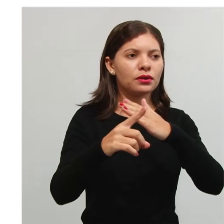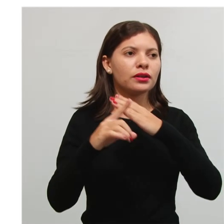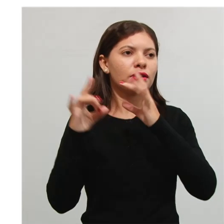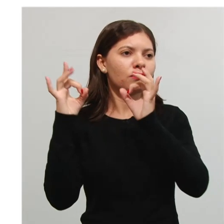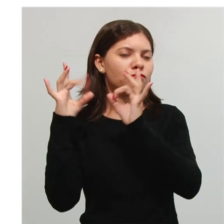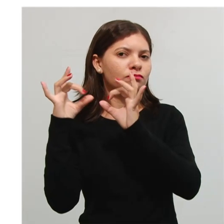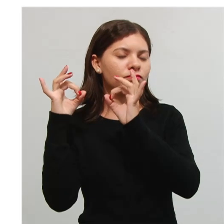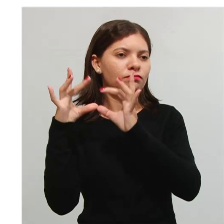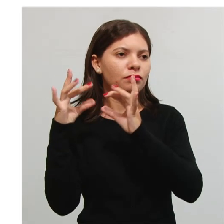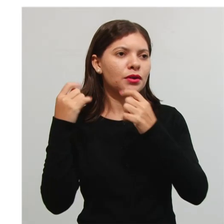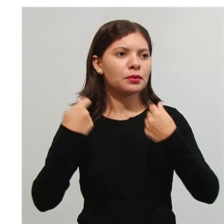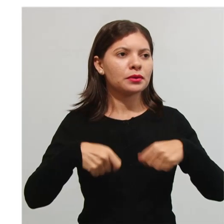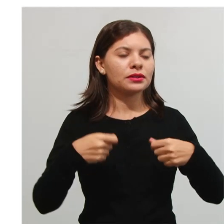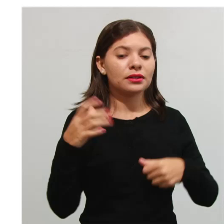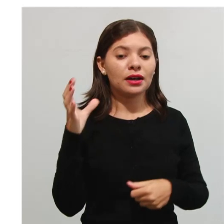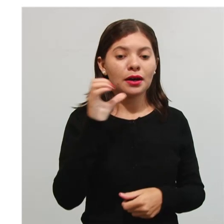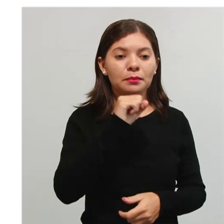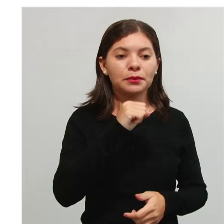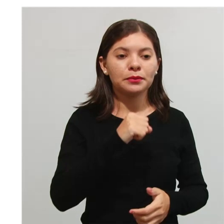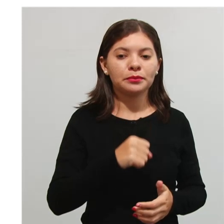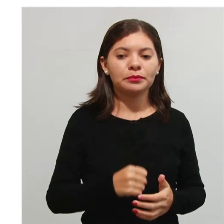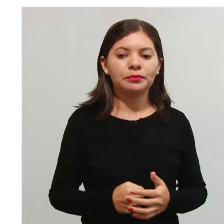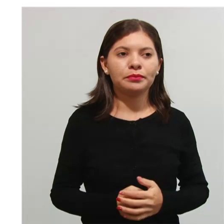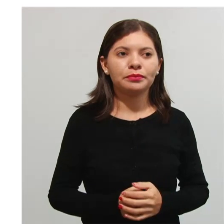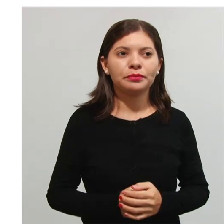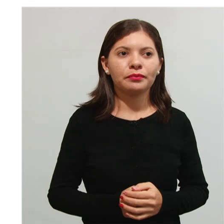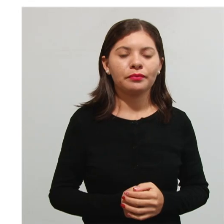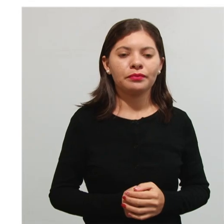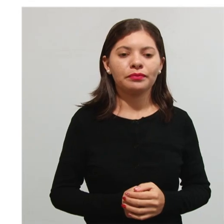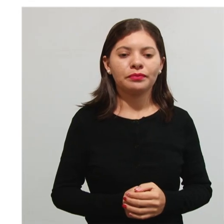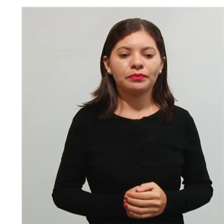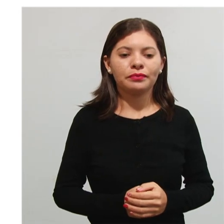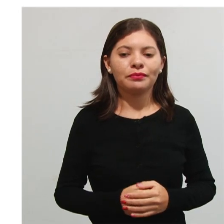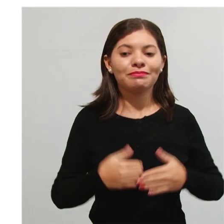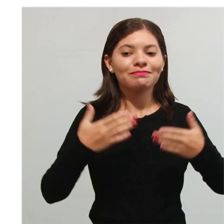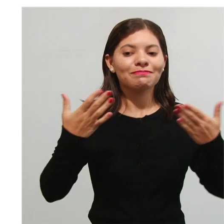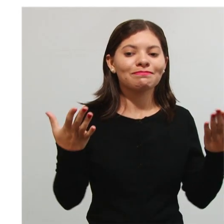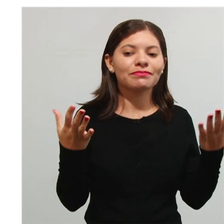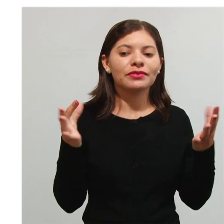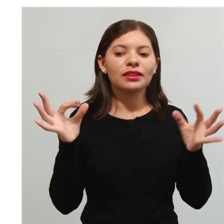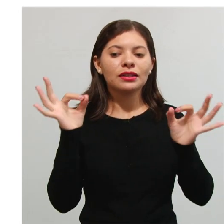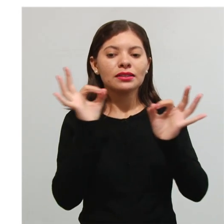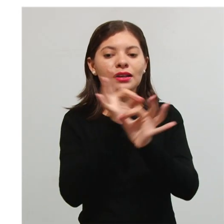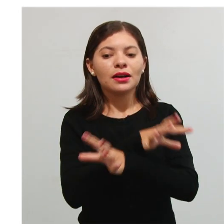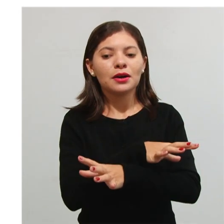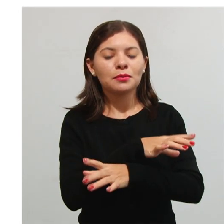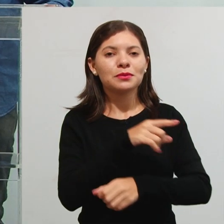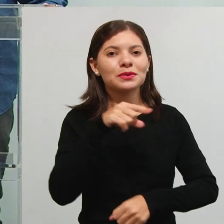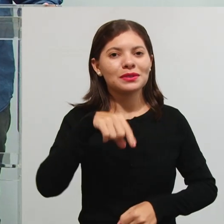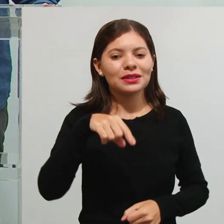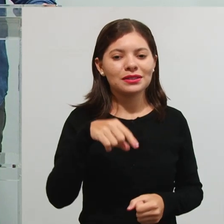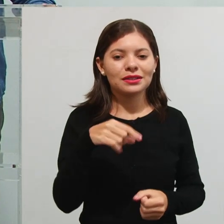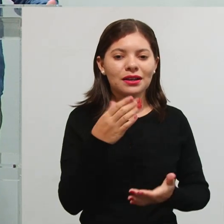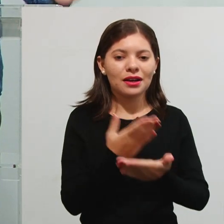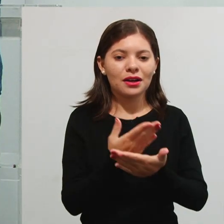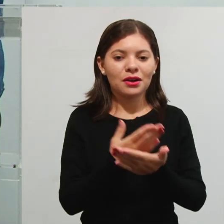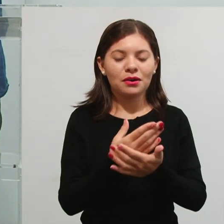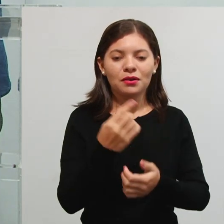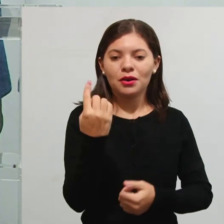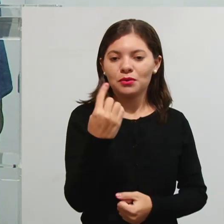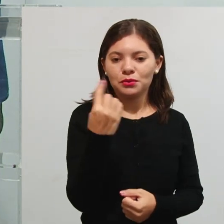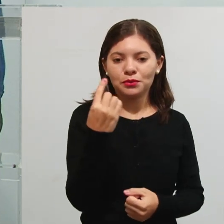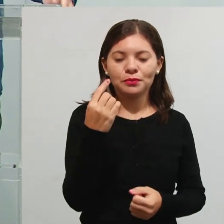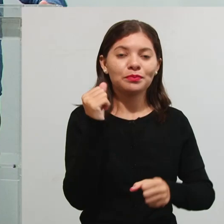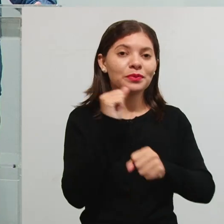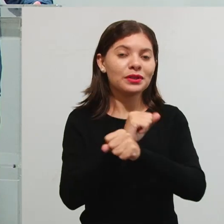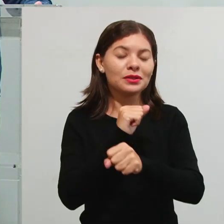feedback e você precisa ser rápido para adaptar, ok? Assim nós encerramos essa nossa web aula 1. Espero